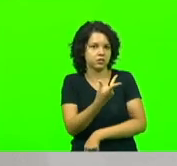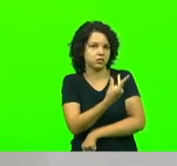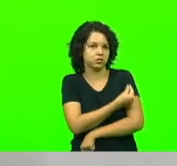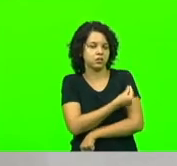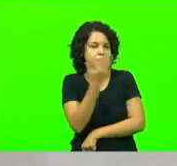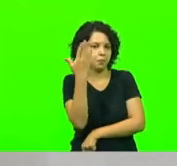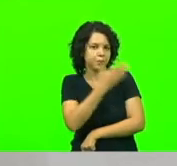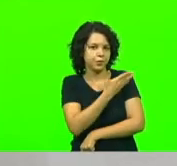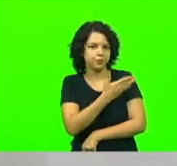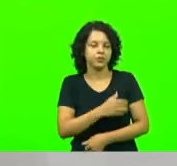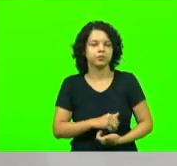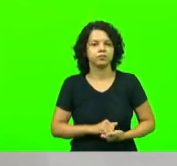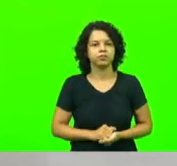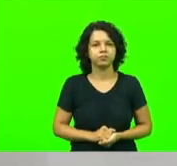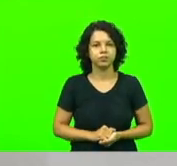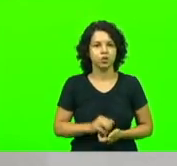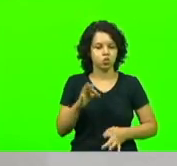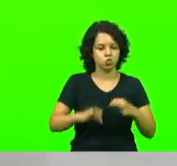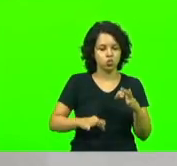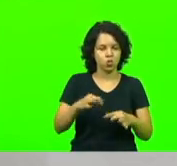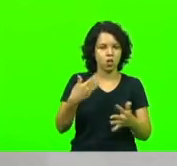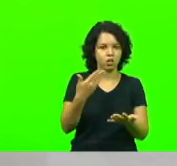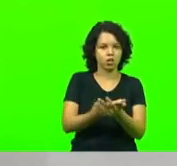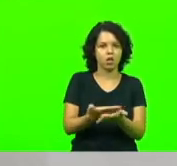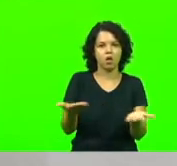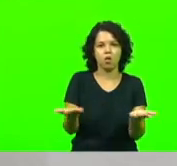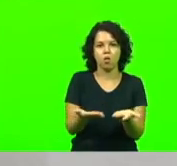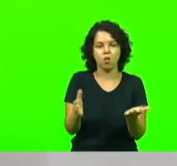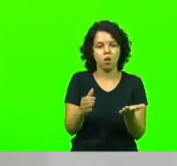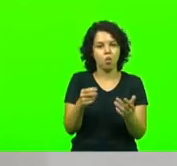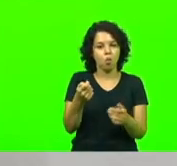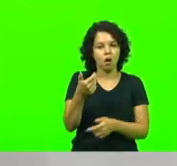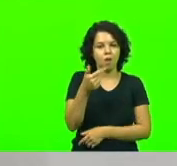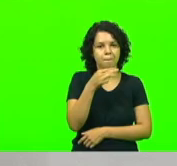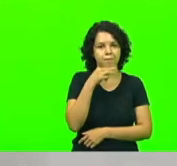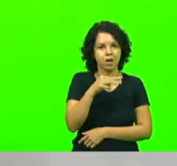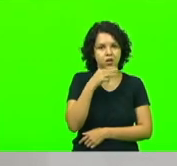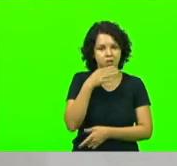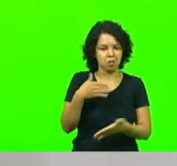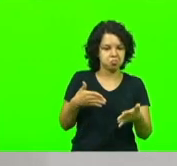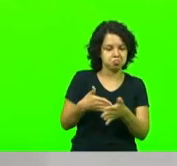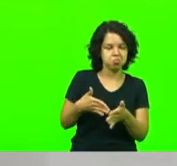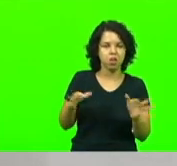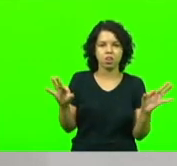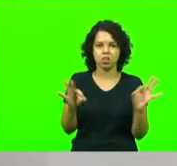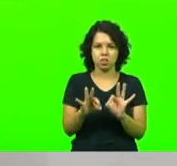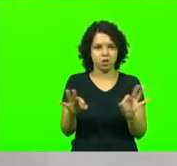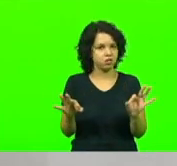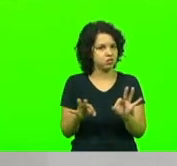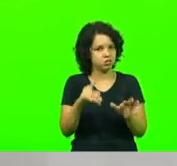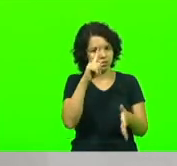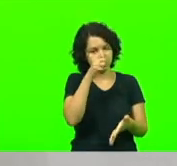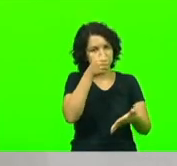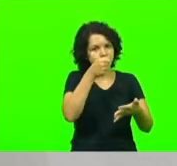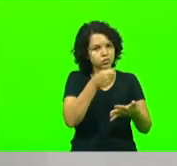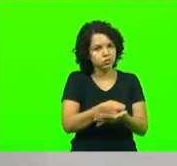E não teve nenhum judiciário até agora, já estamos quase em março, para intervir sobre a decisão, que inclusive